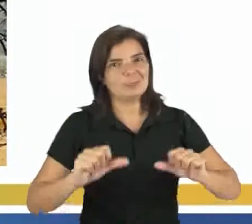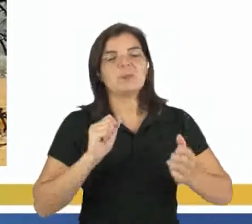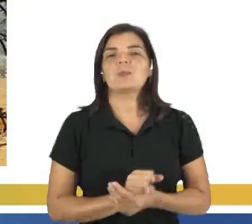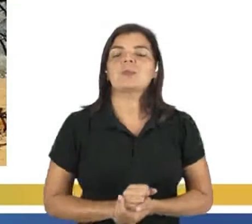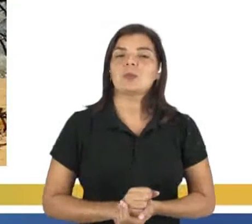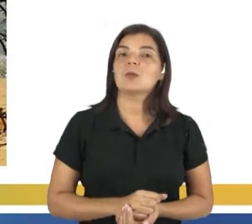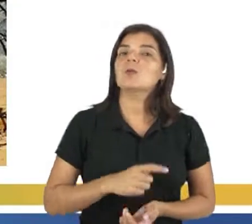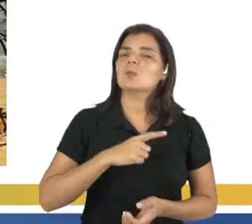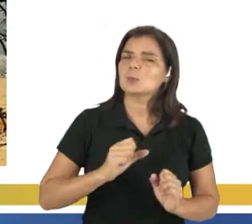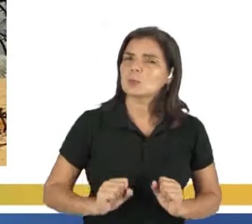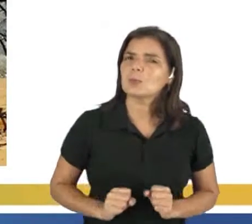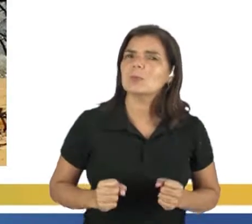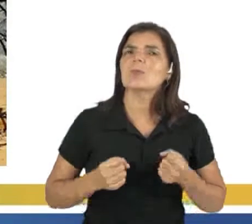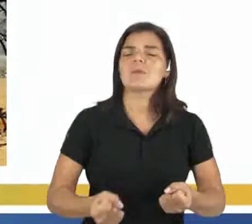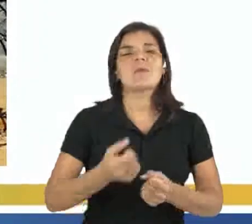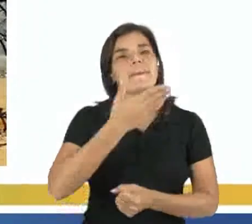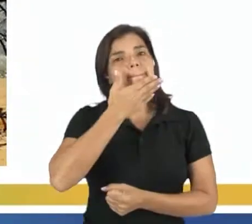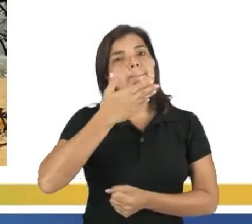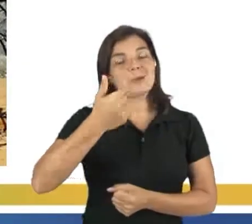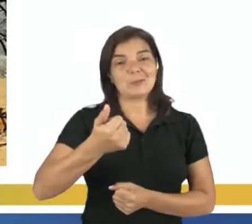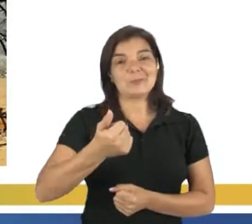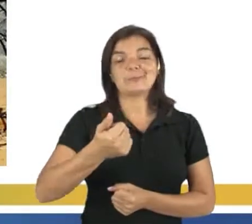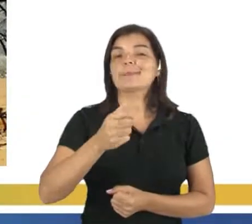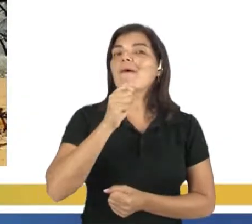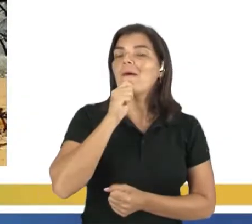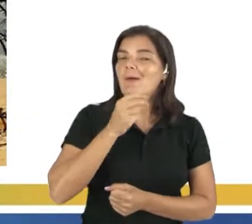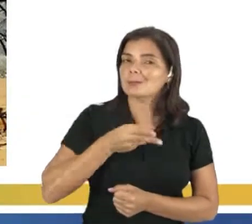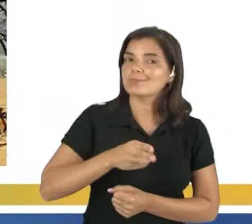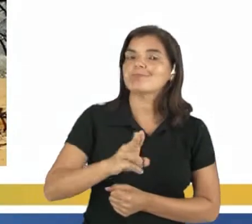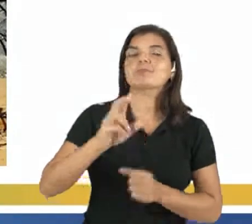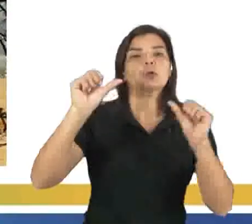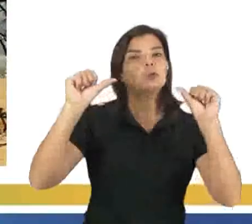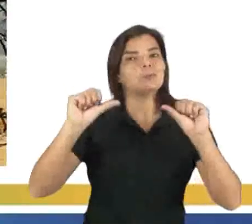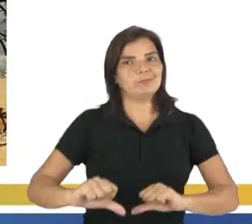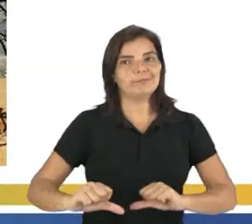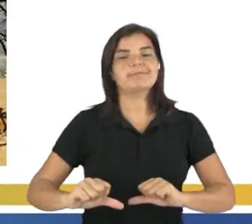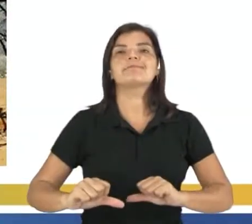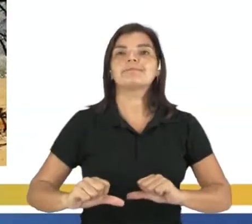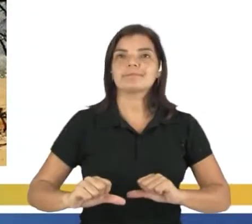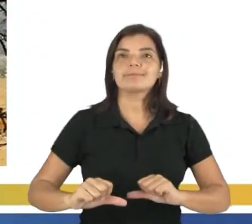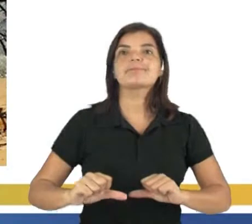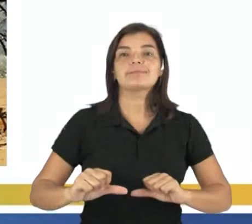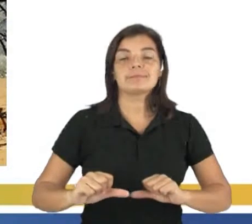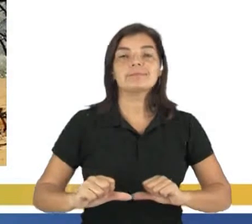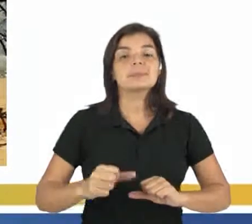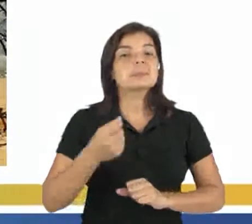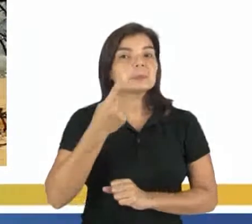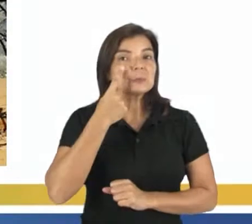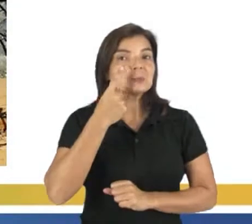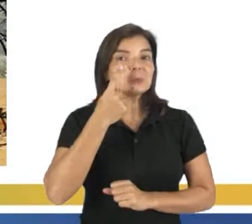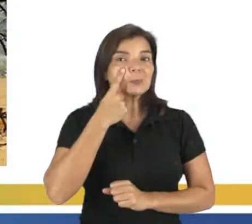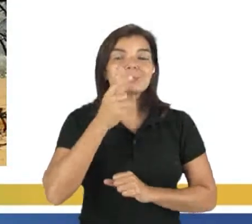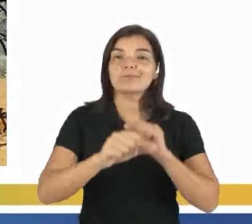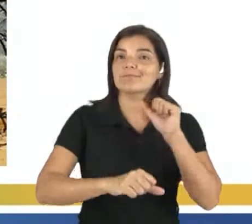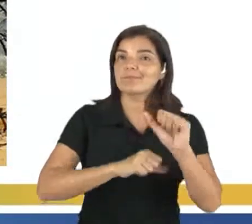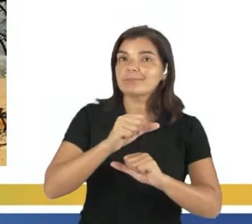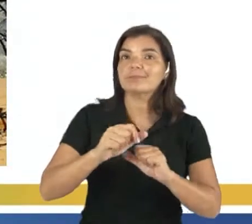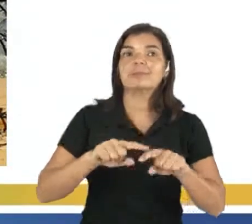mais que tenham se esforçado para melhorar, mas elas ainda continuam sendo graves, né, para você reverter